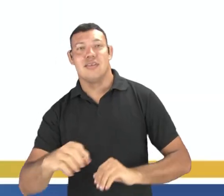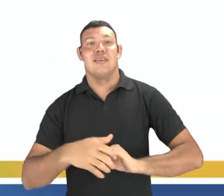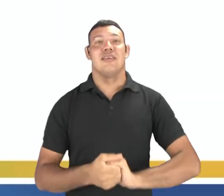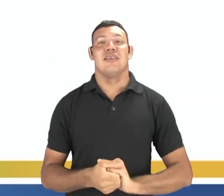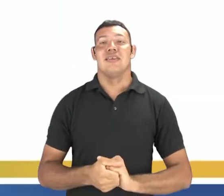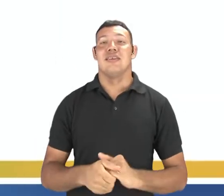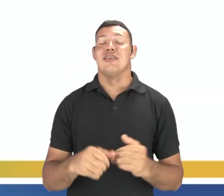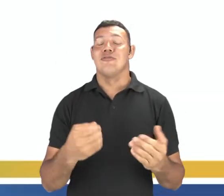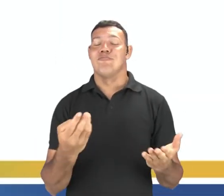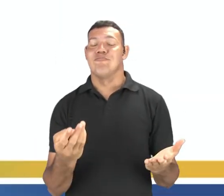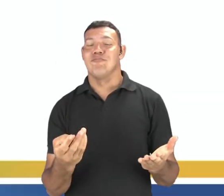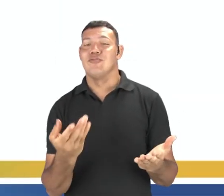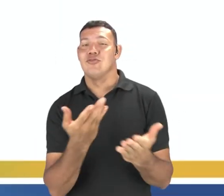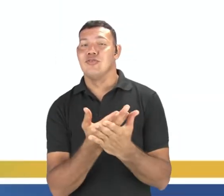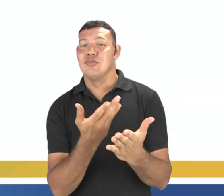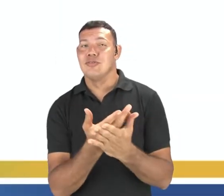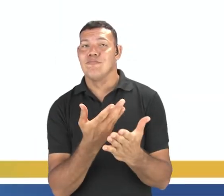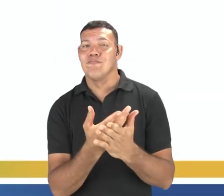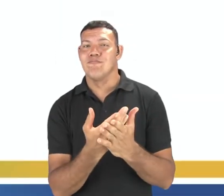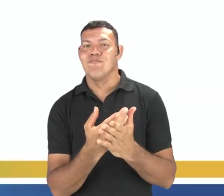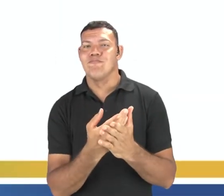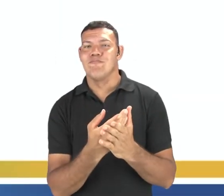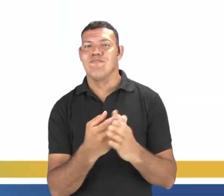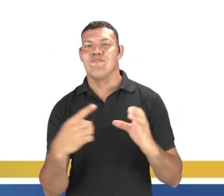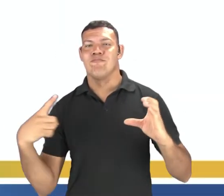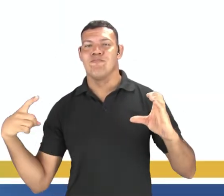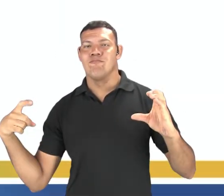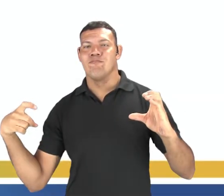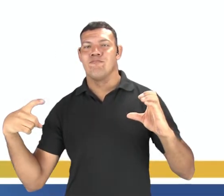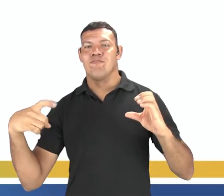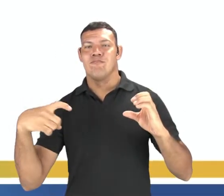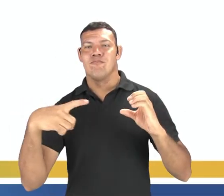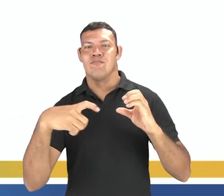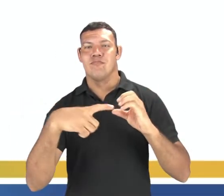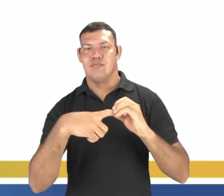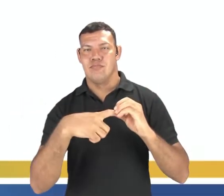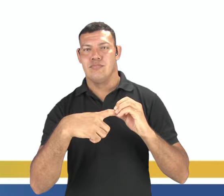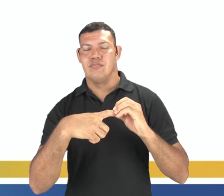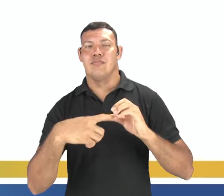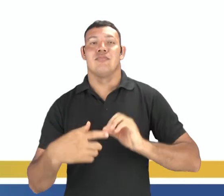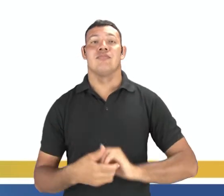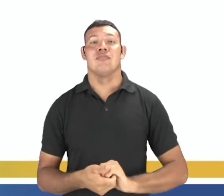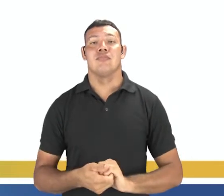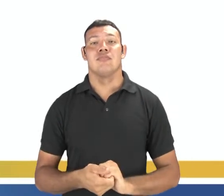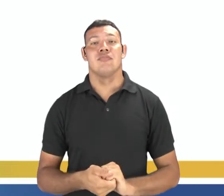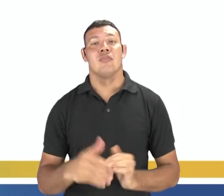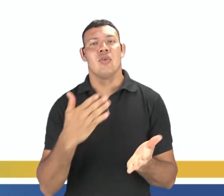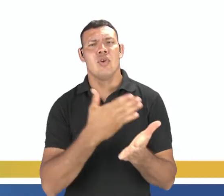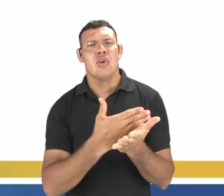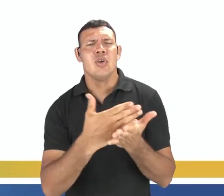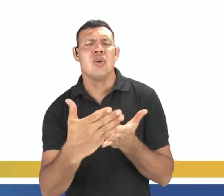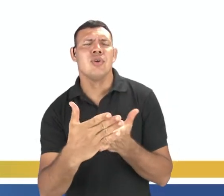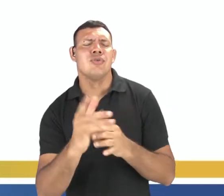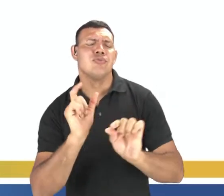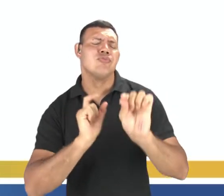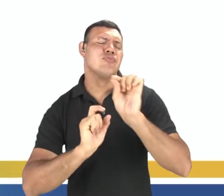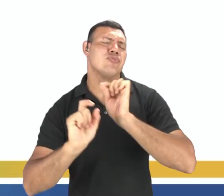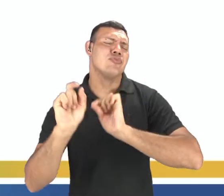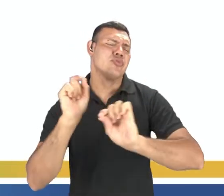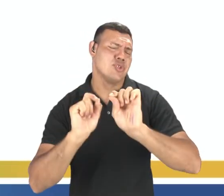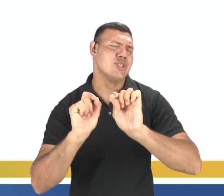o componente curricular fecundação. Então, vamos à introdução do que